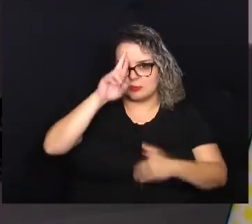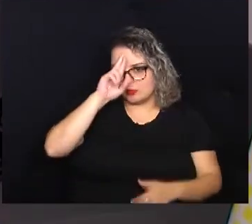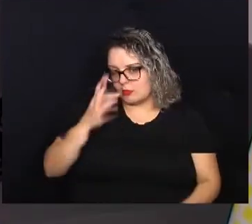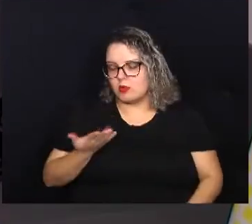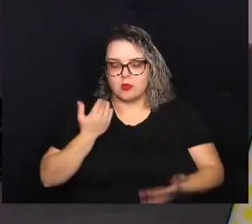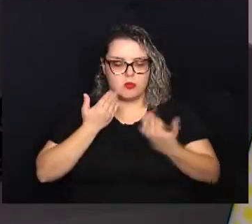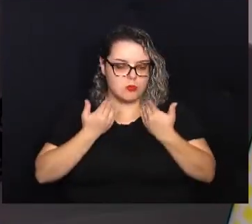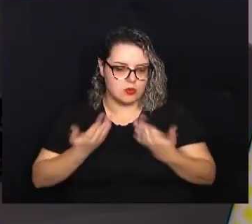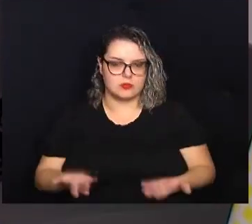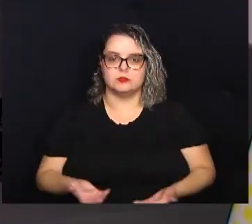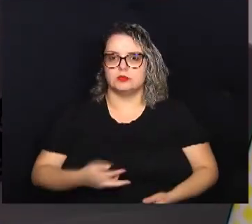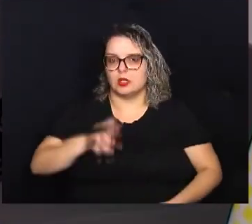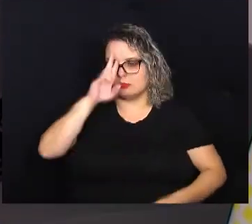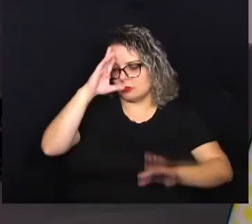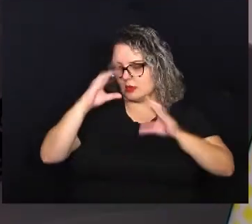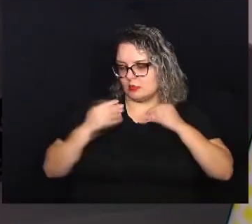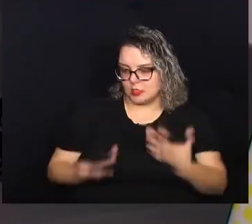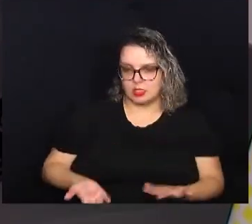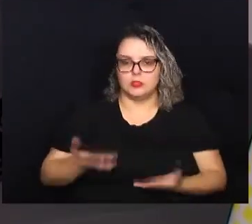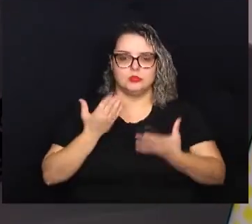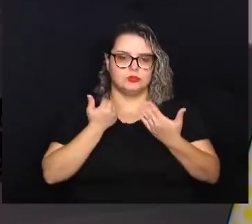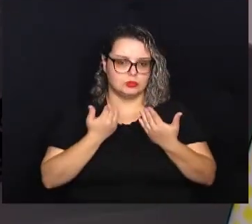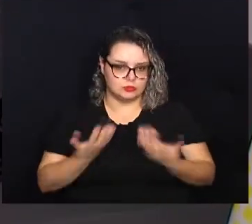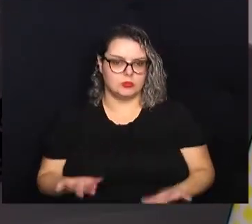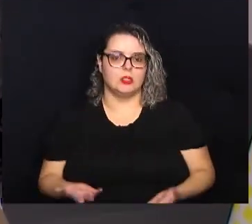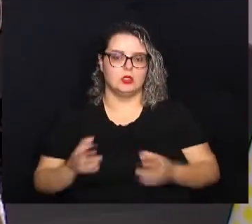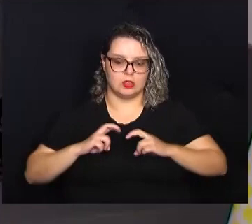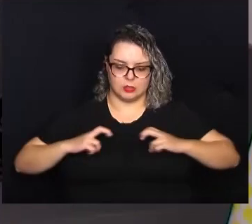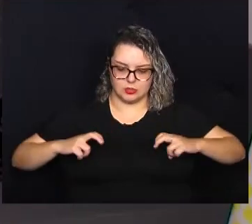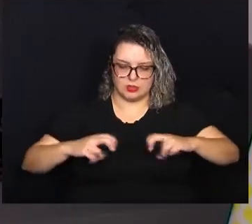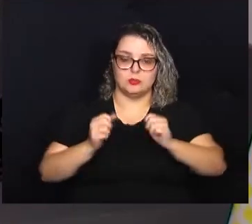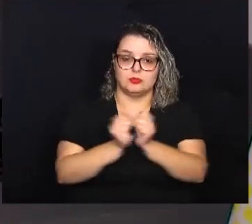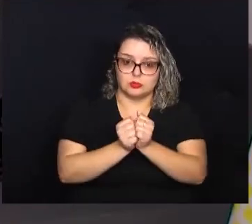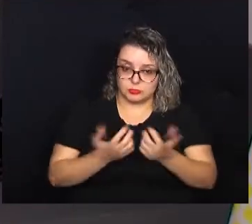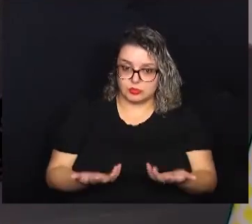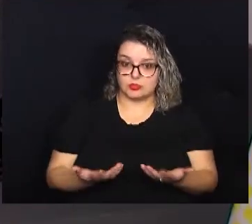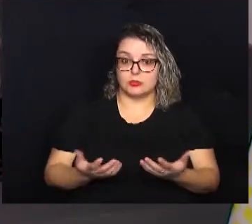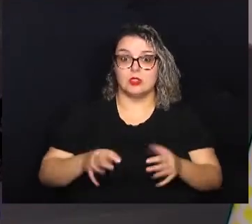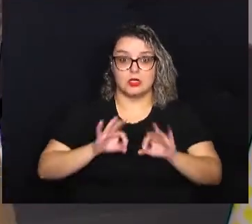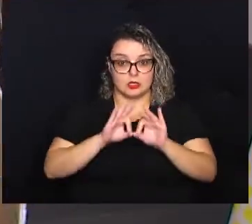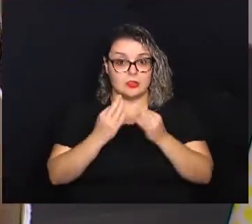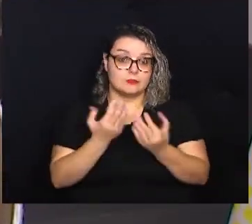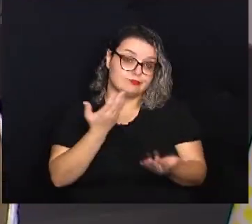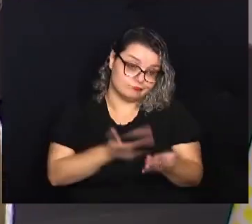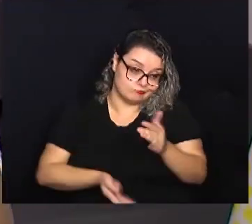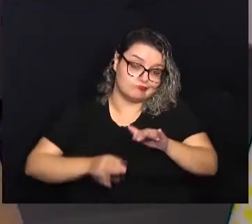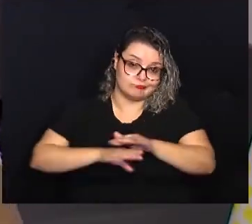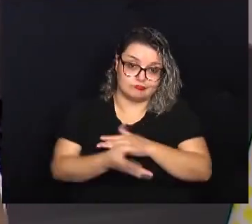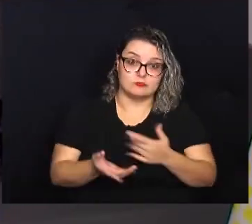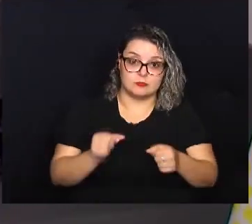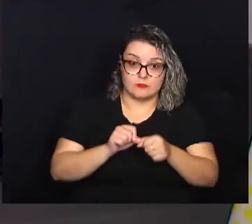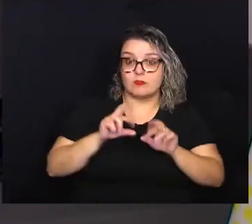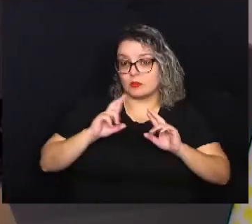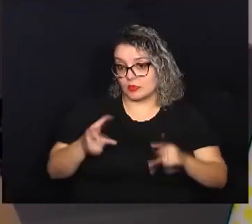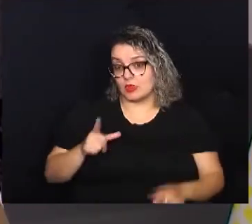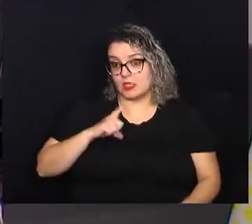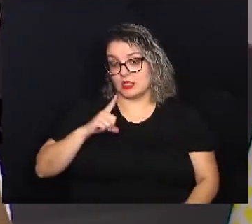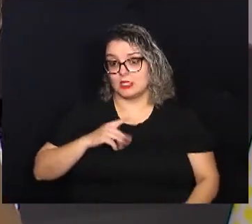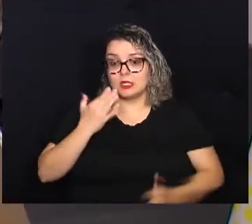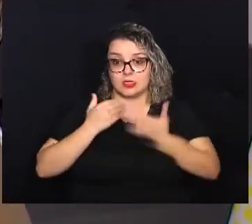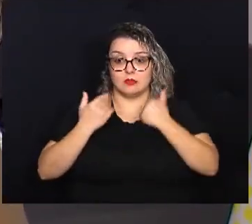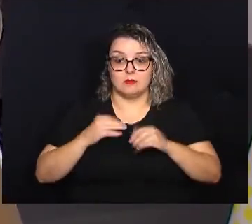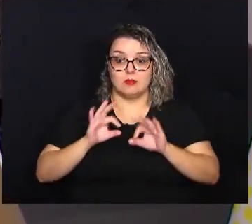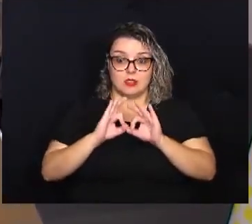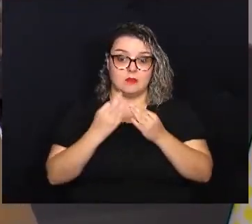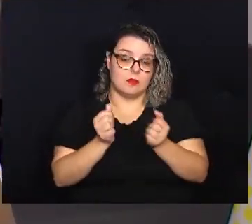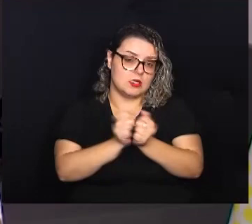comer todo mundo junto a mesa eu acho que também faz muita diferença né um hábito que as famílias estão perdendo e quando você tem ali a comida e a família